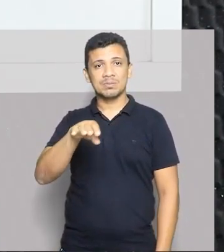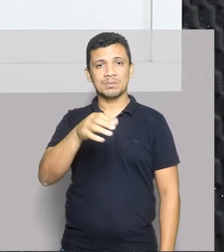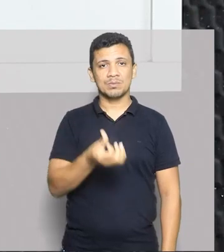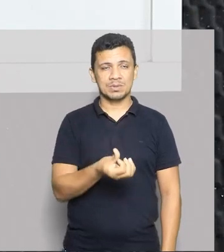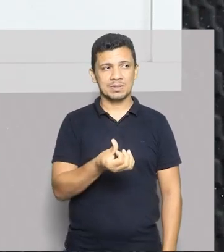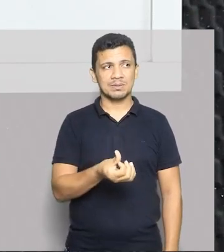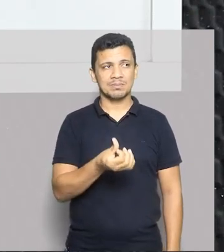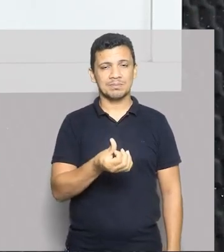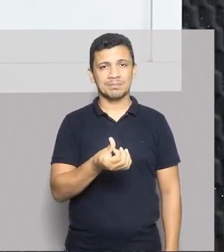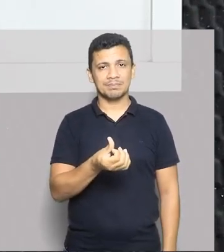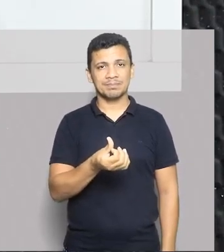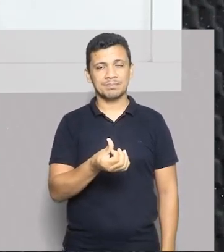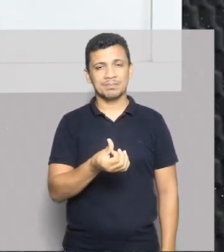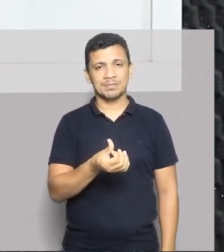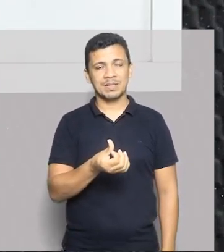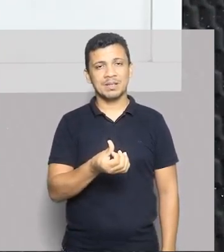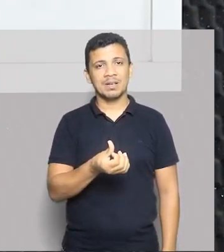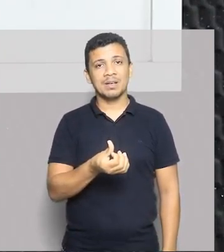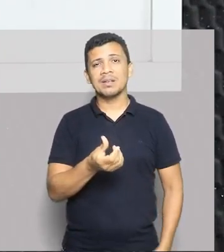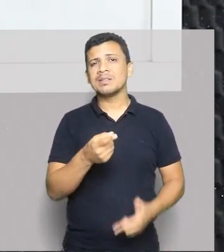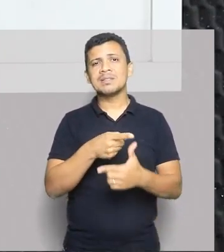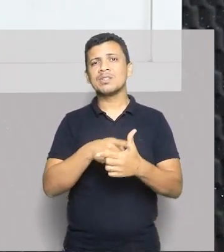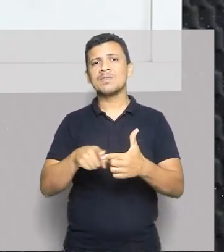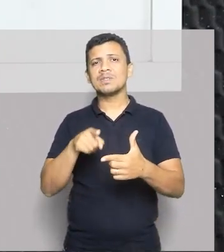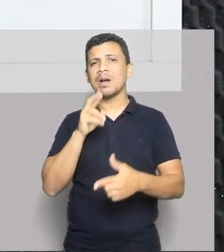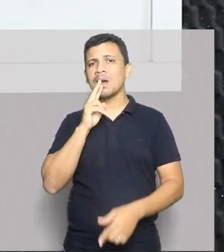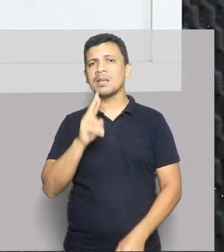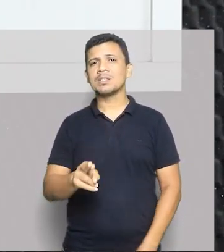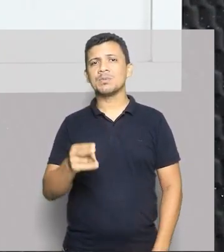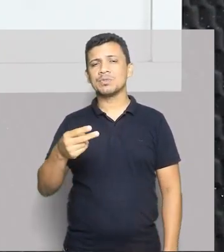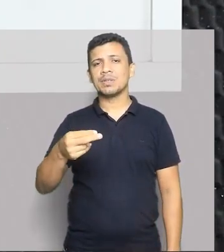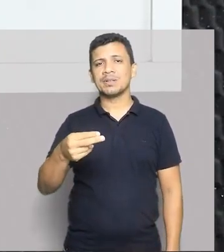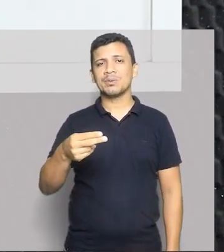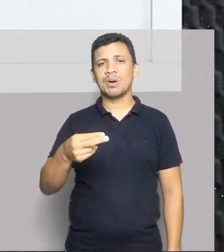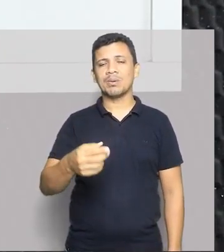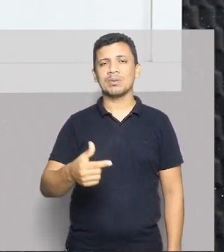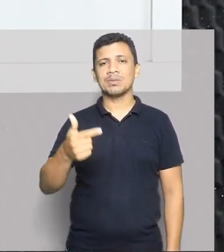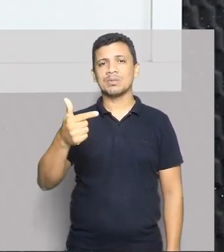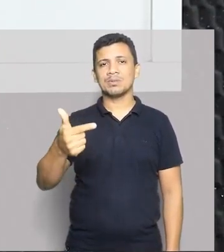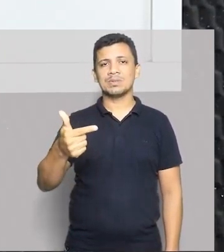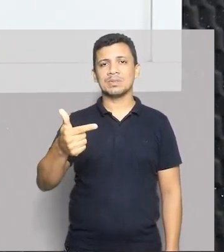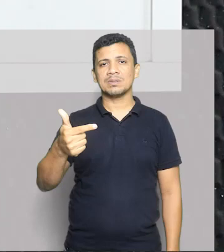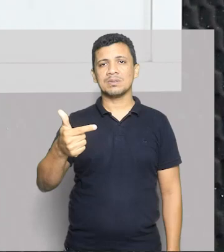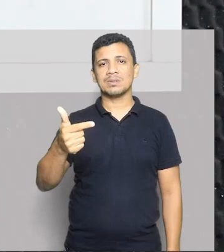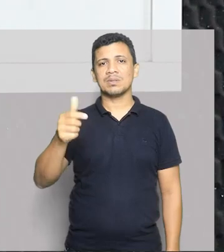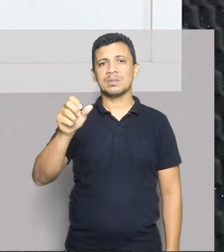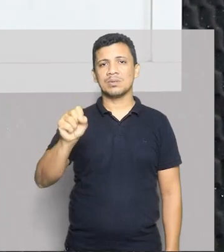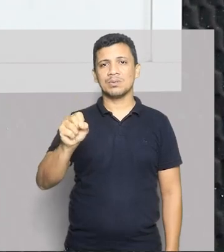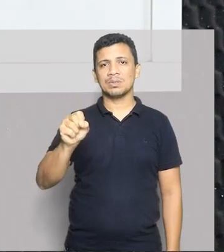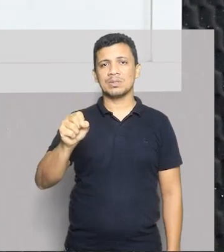6, certo? Fazendo essa divisão, você vai encontrar 221 e